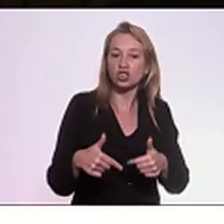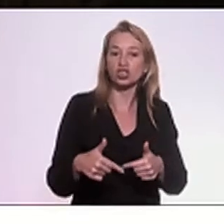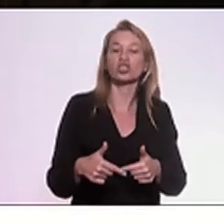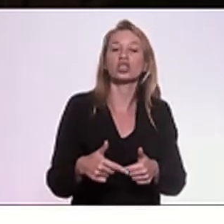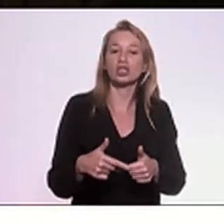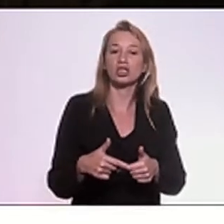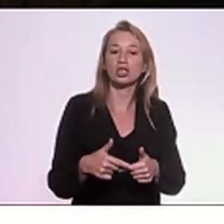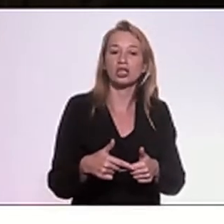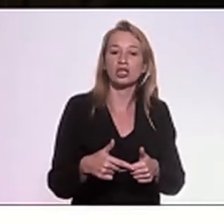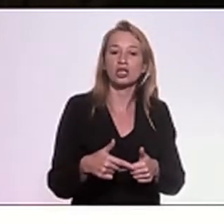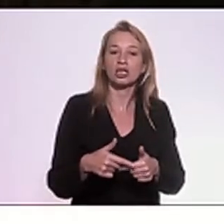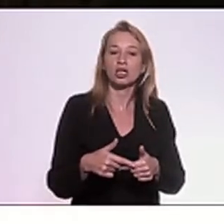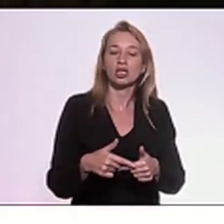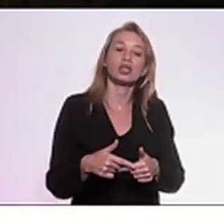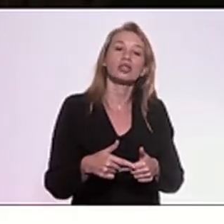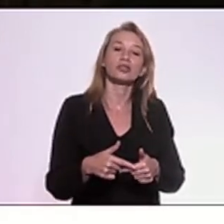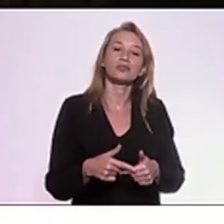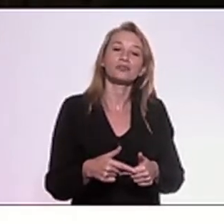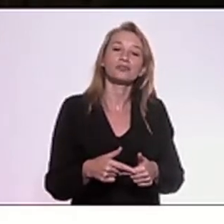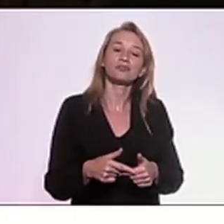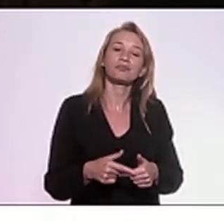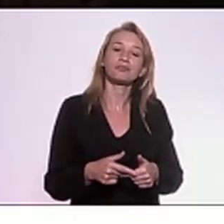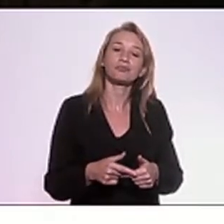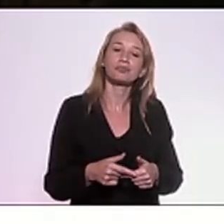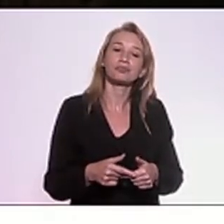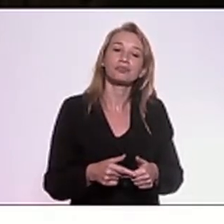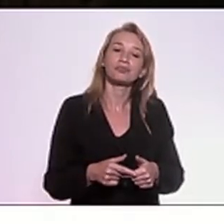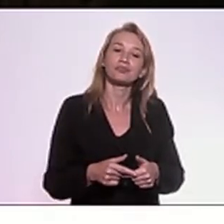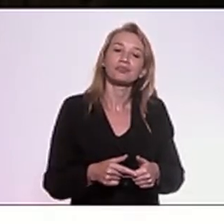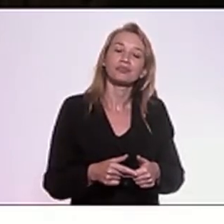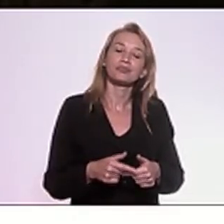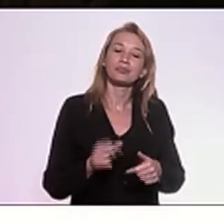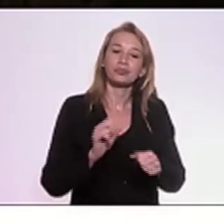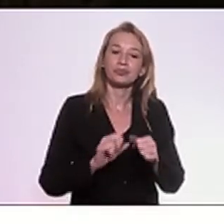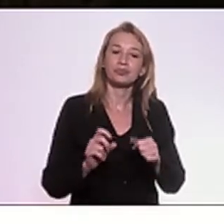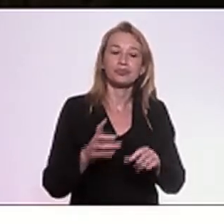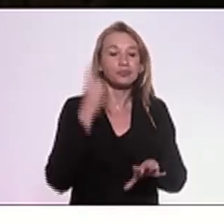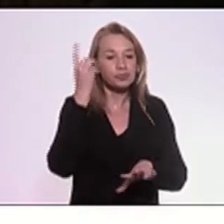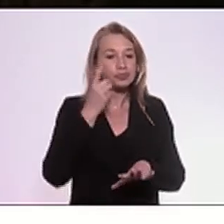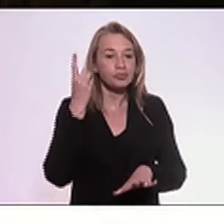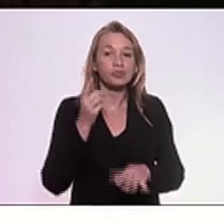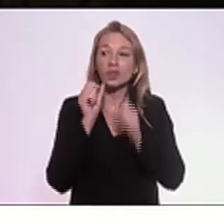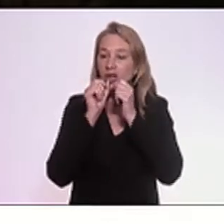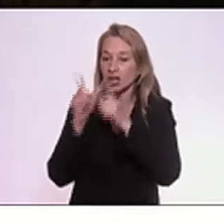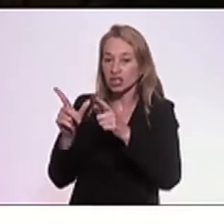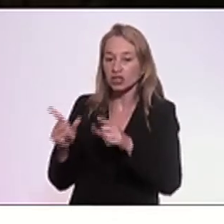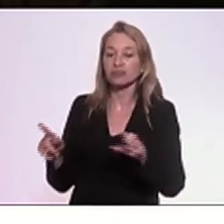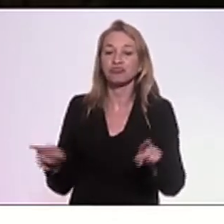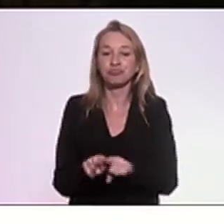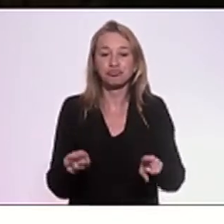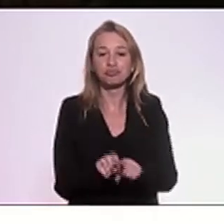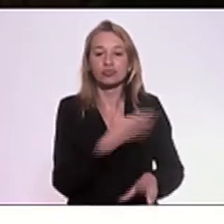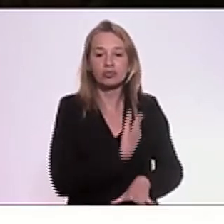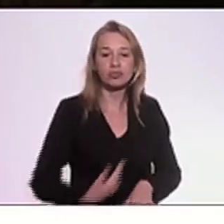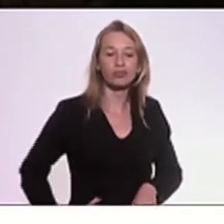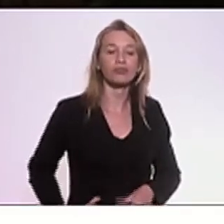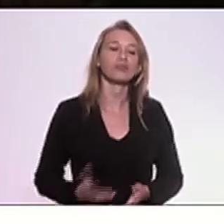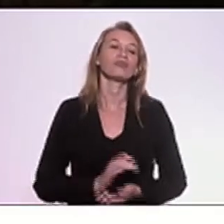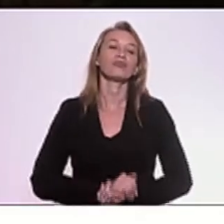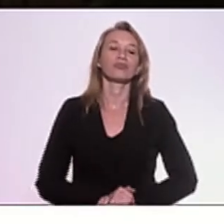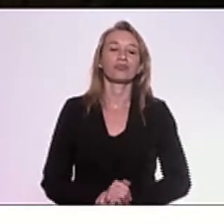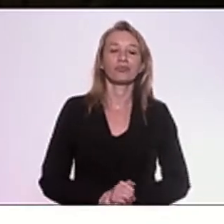na forma que é conduzido, na forma que é conduzido esses trabalhos. E fica aqui uma crítica, então, ao governo por estar fazendo